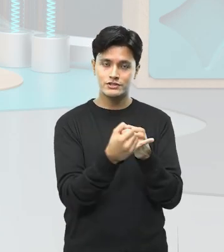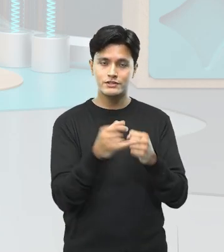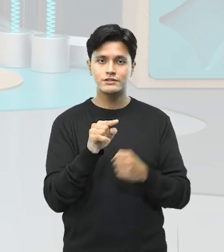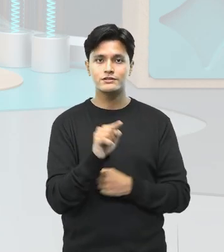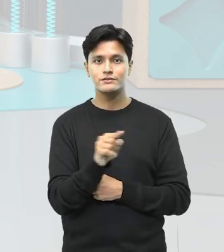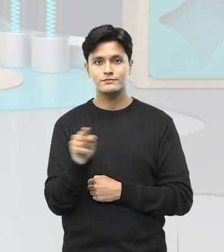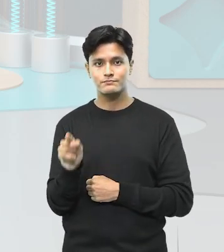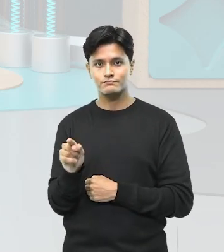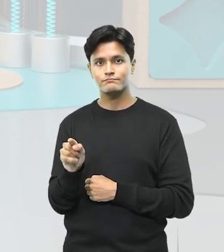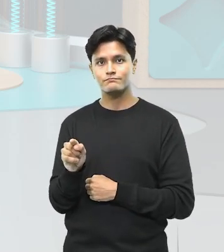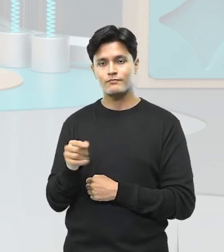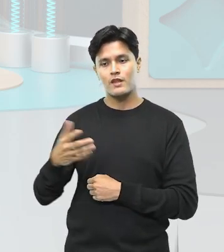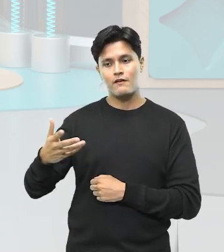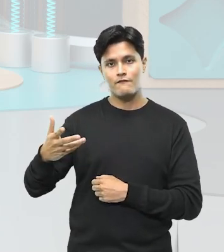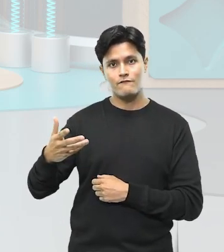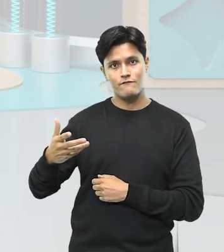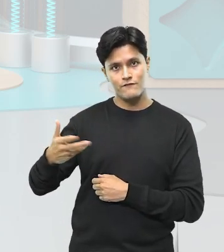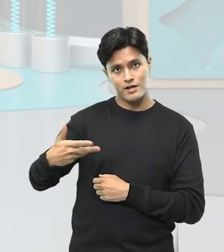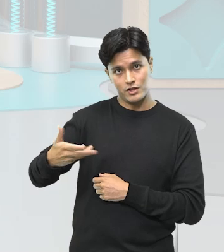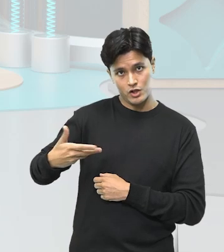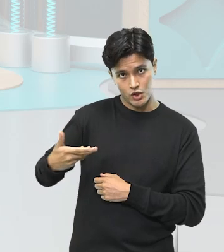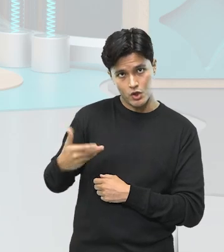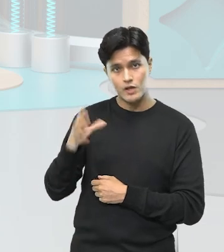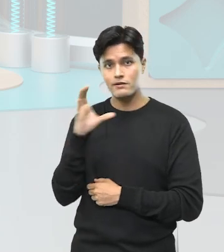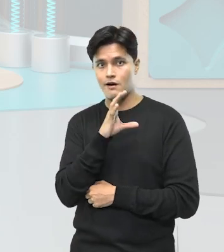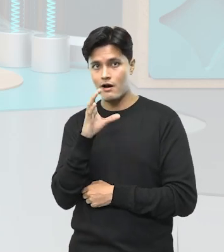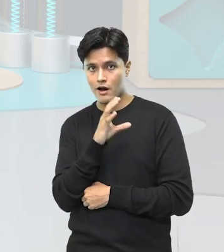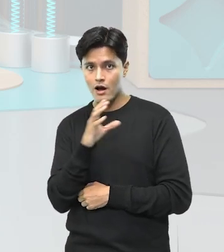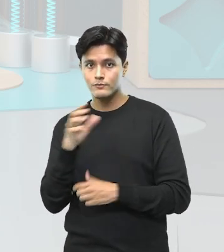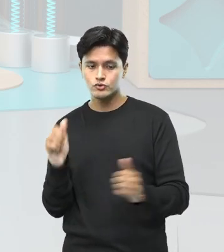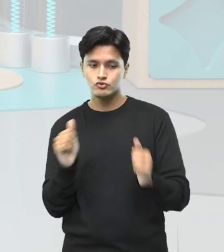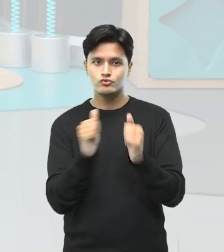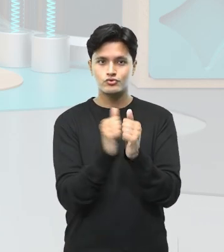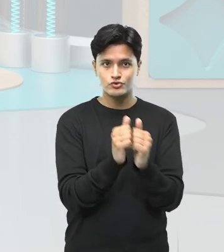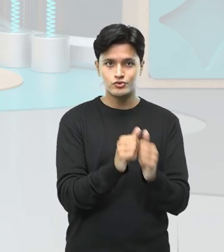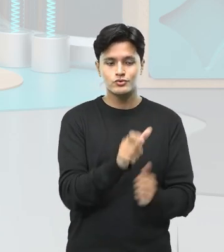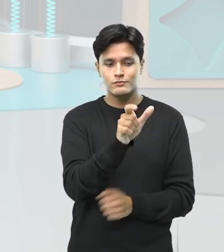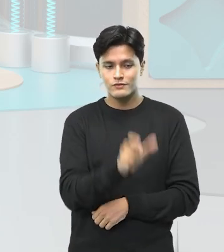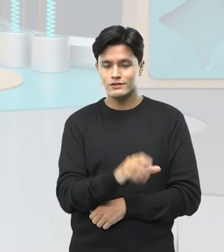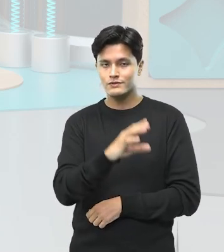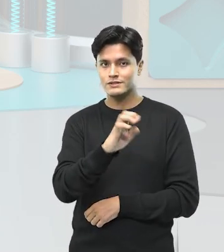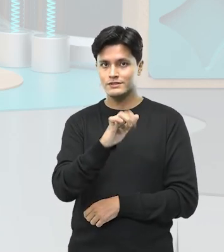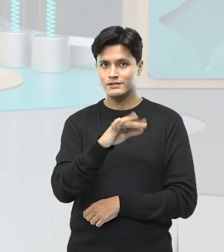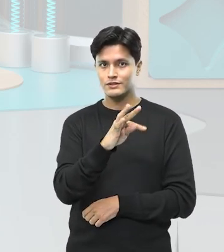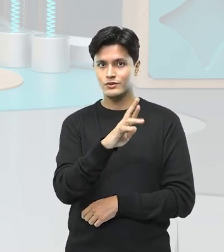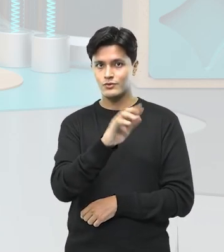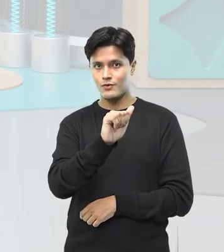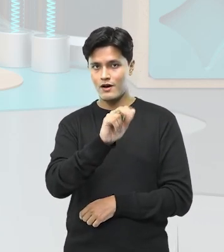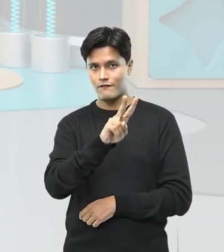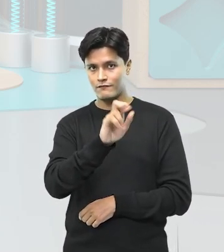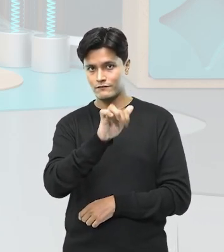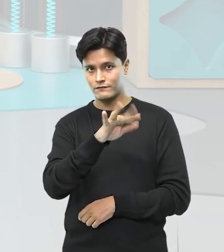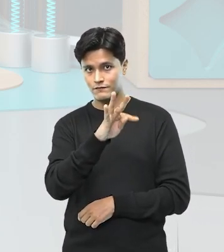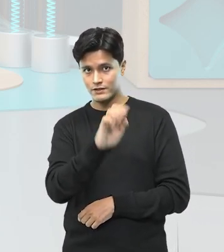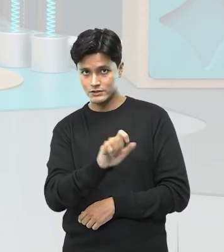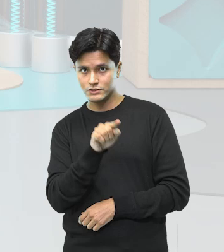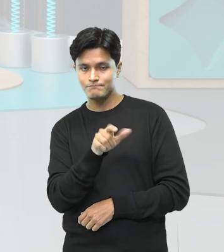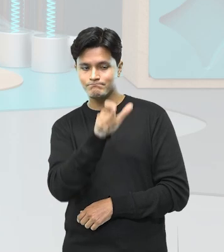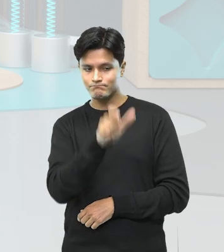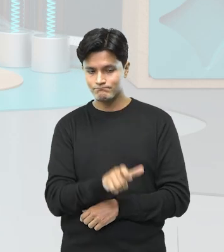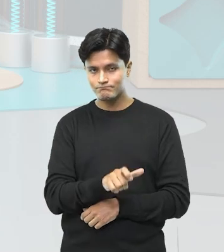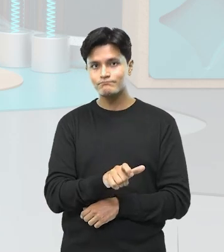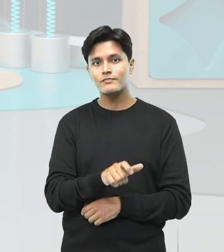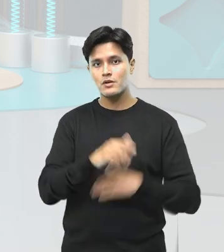palavra centroavante, né? Uma qualidade do centroavante. Centroavante é um substantivo. Nós temos, então, aí veloz como